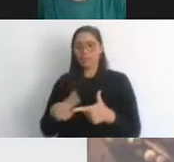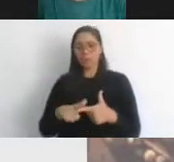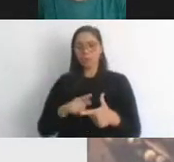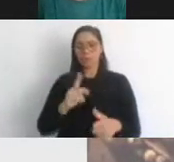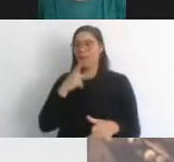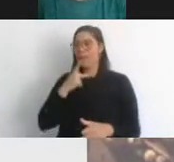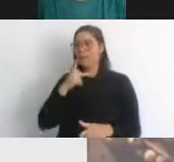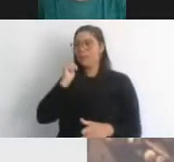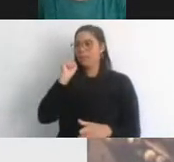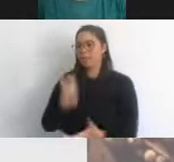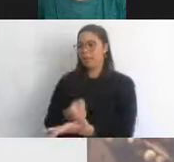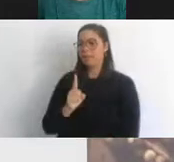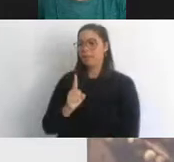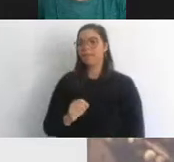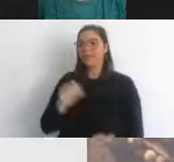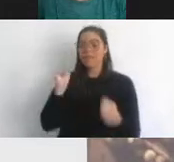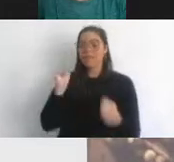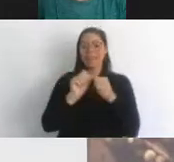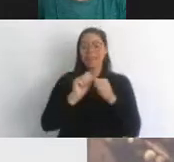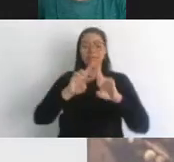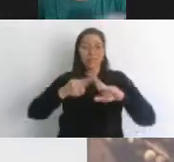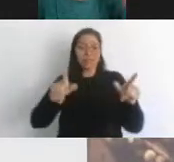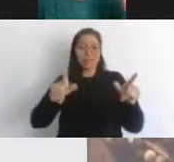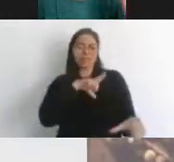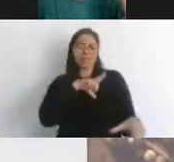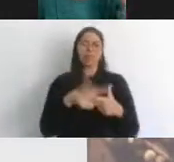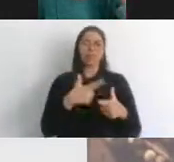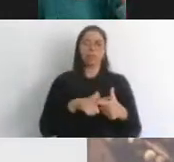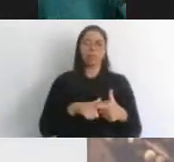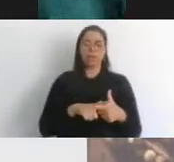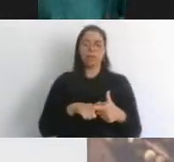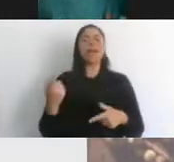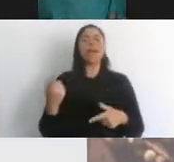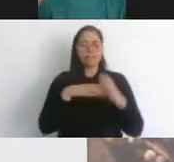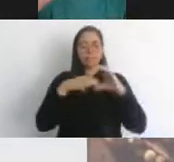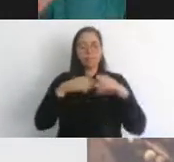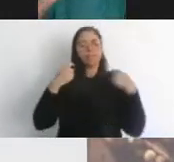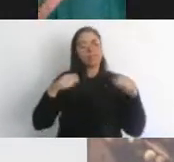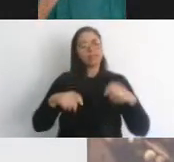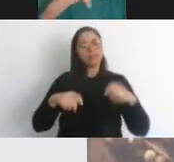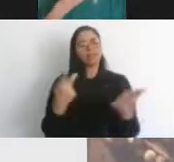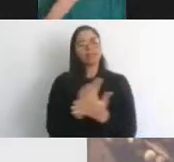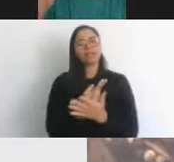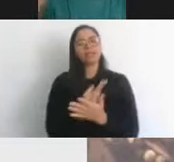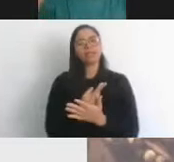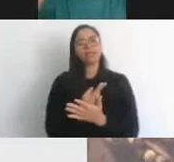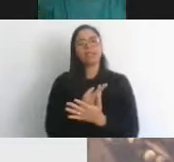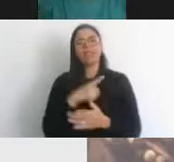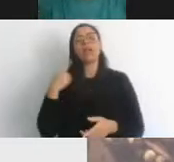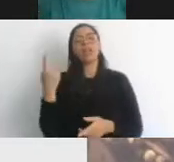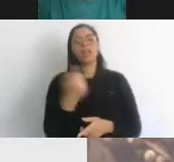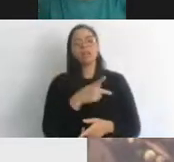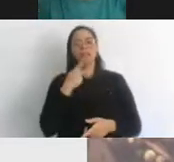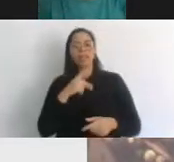ele dá uma ordem o cara faz do outro jeito Isso vai gerar um problema então essa comunicação É precisa acontecer e a gente aqui nem vai falar da comunicação é em